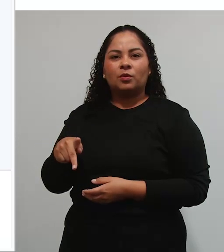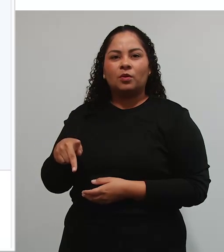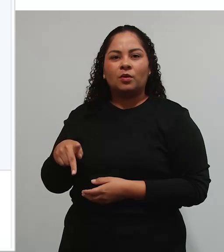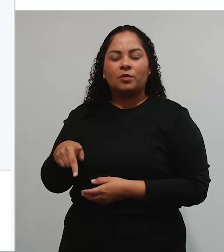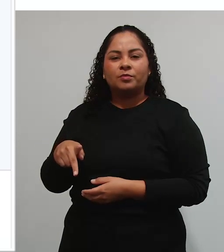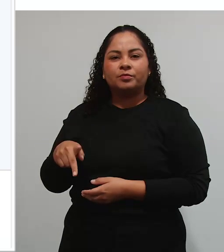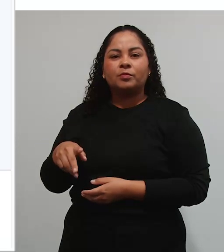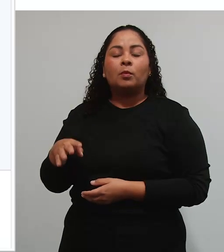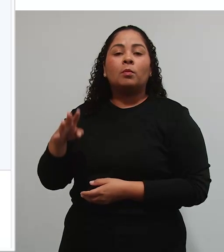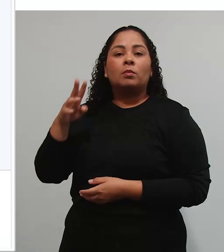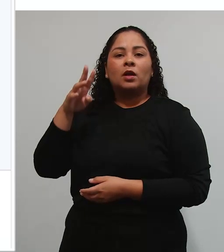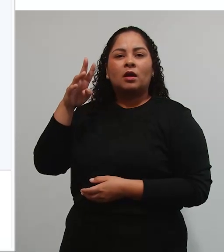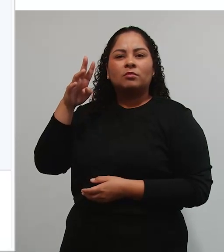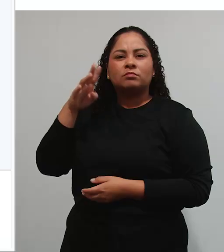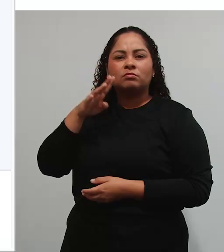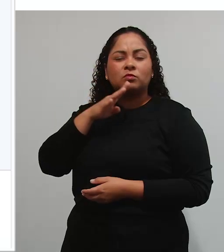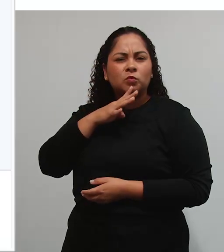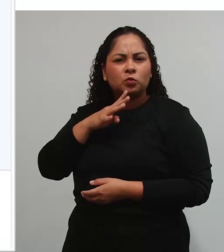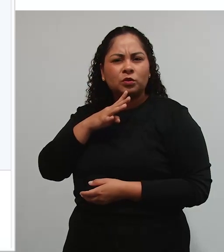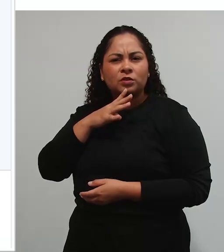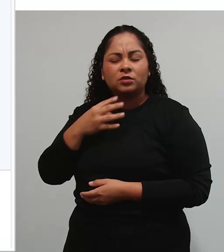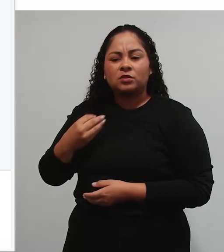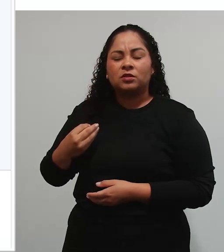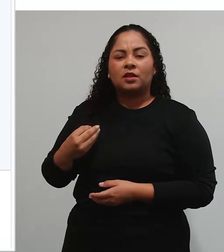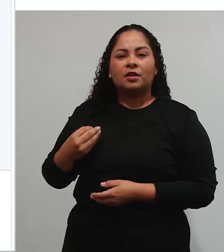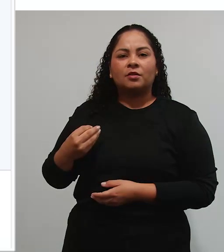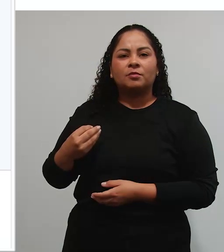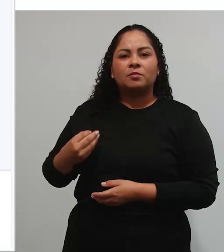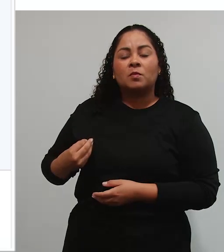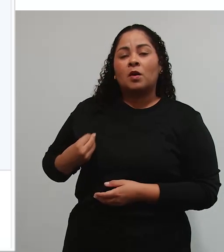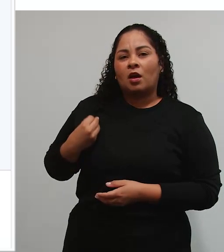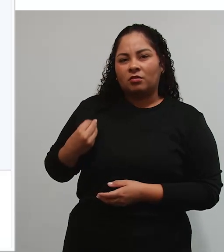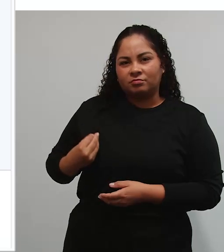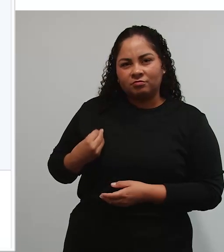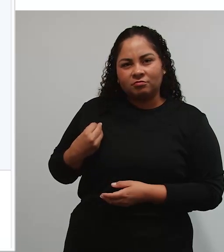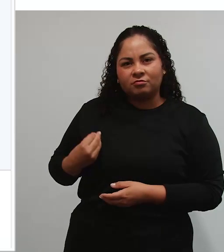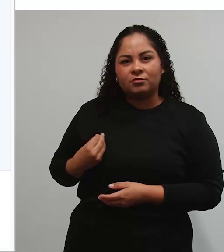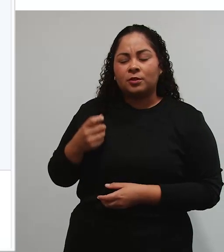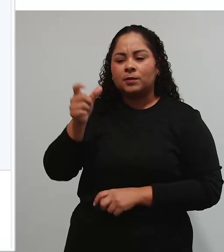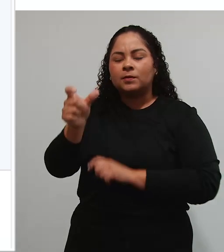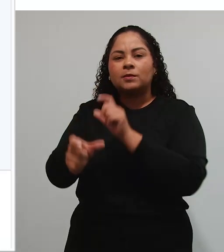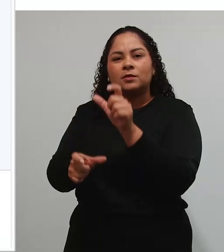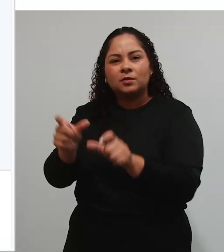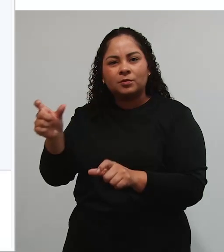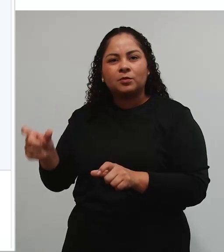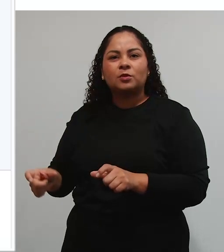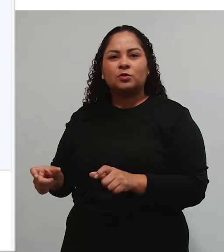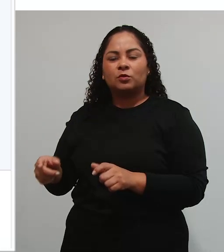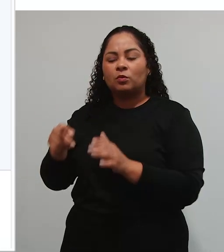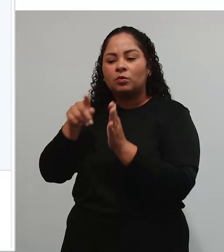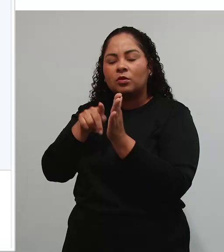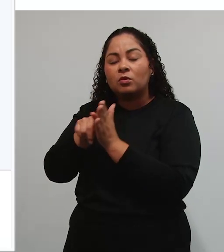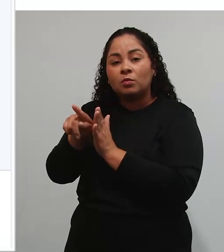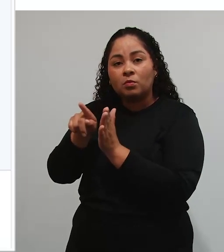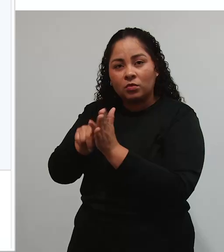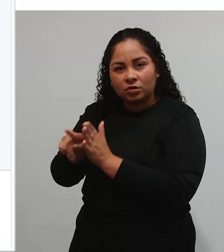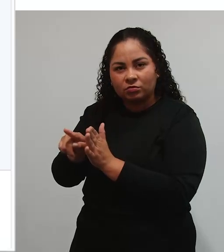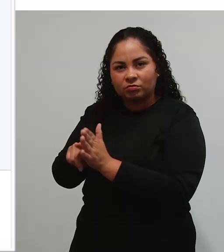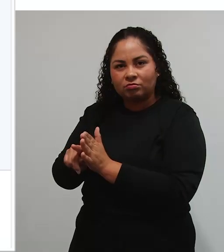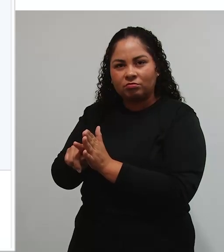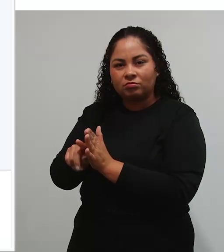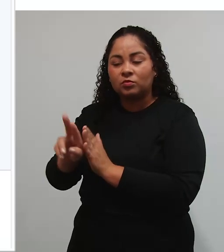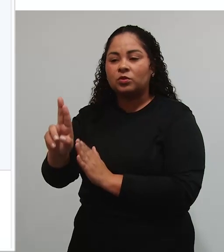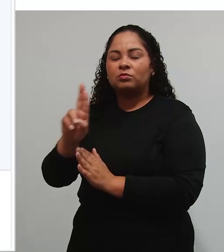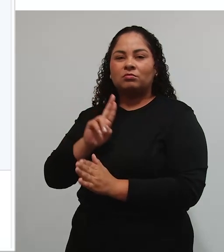de vida do educador, de como é ser professor. Então, reconstruir a experiência vivida e,